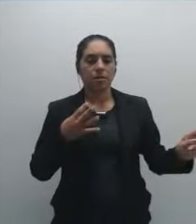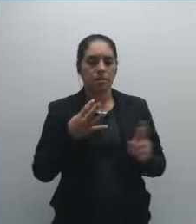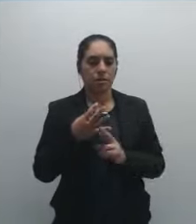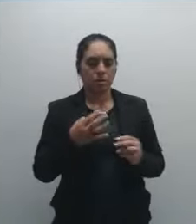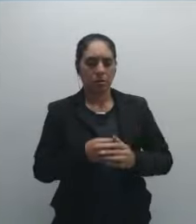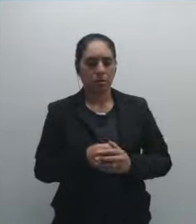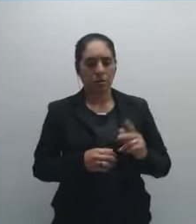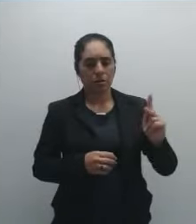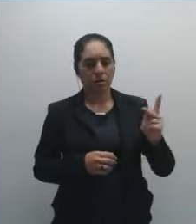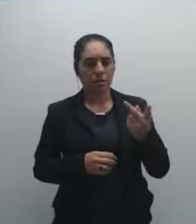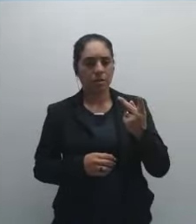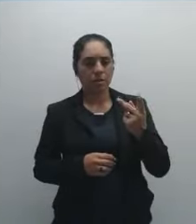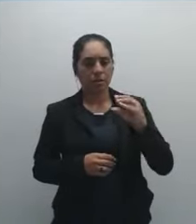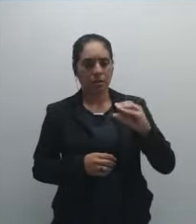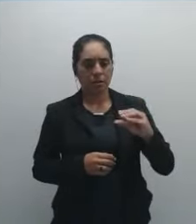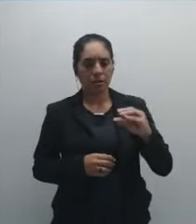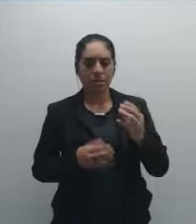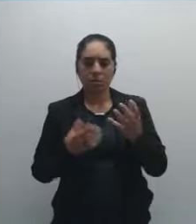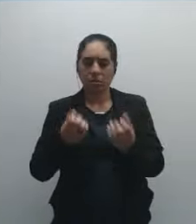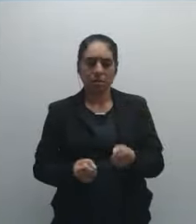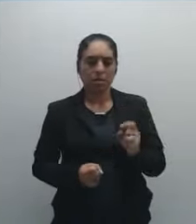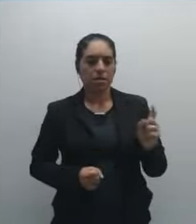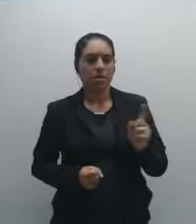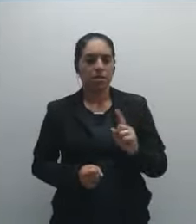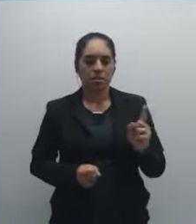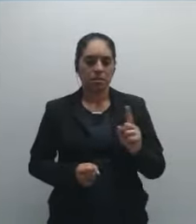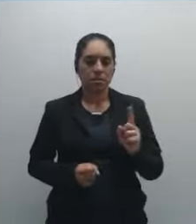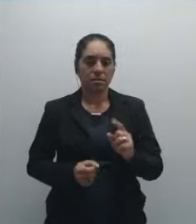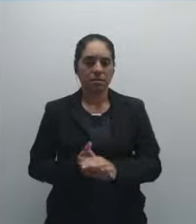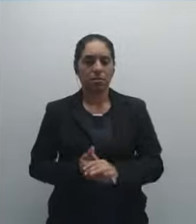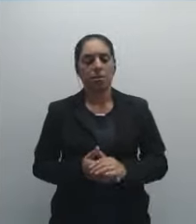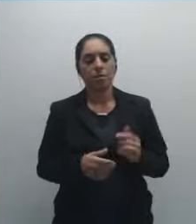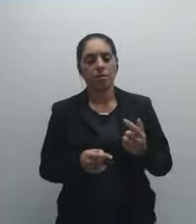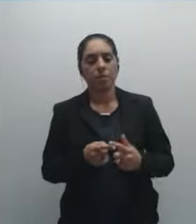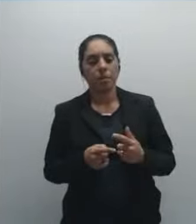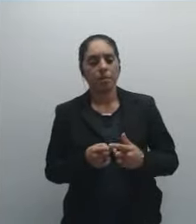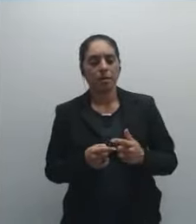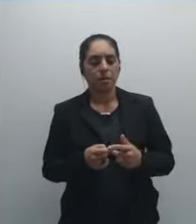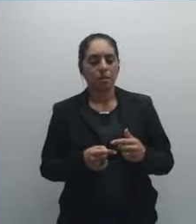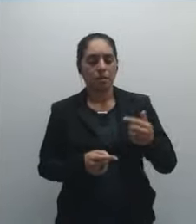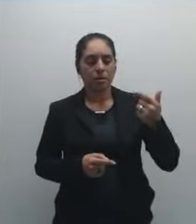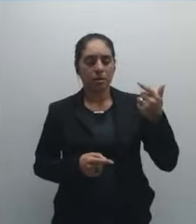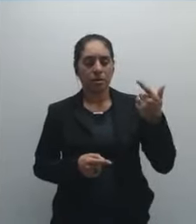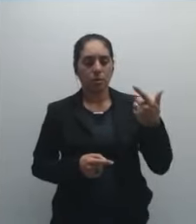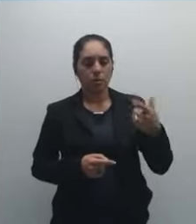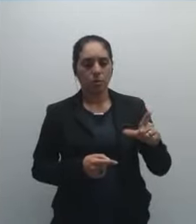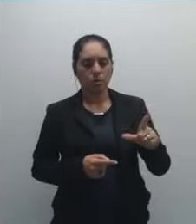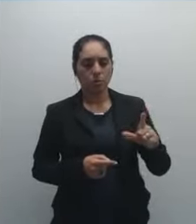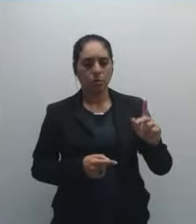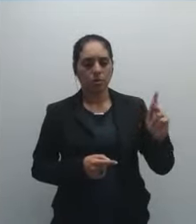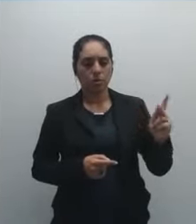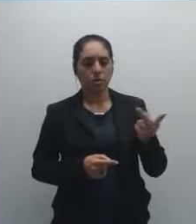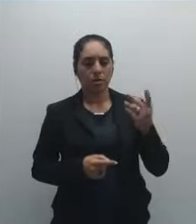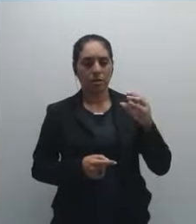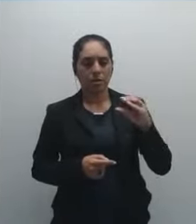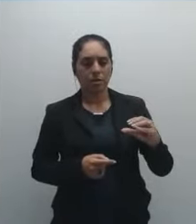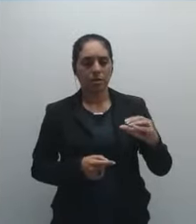foi denegado lá na origem, entrou com outro HC aqui direto na Corte Superior. Né?